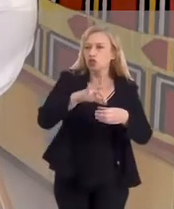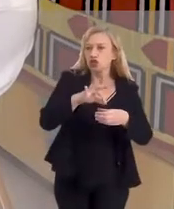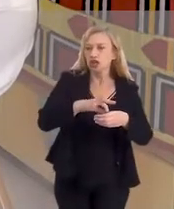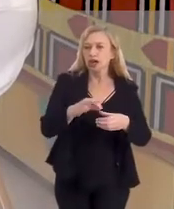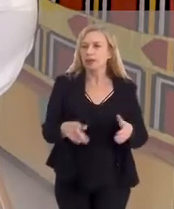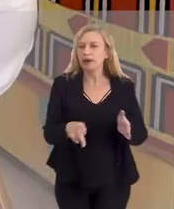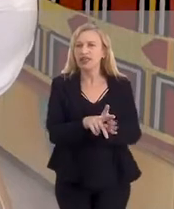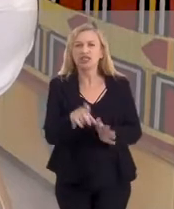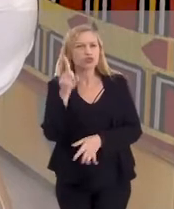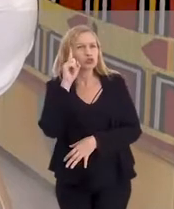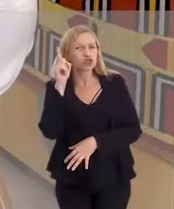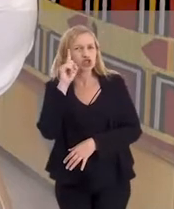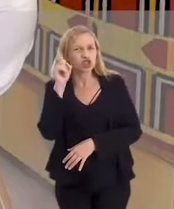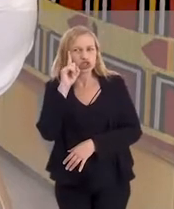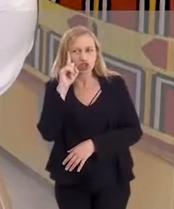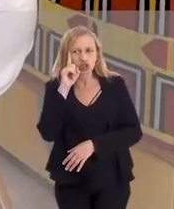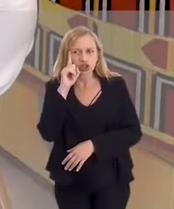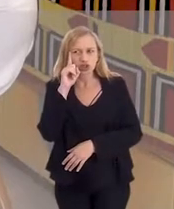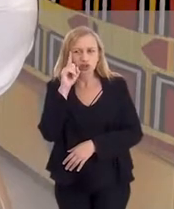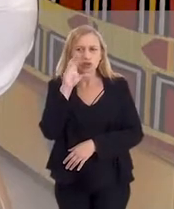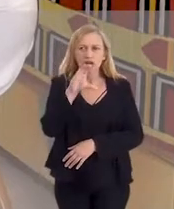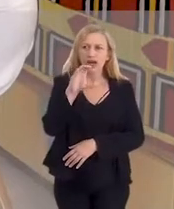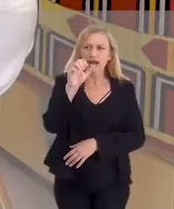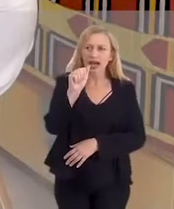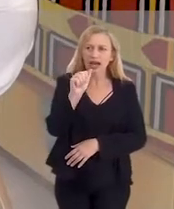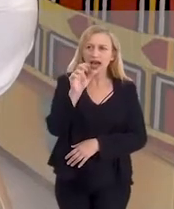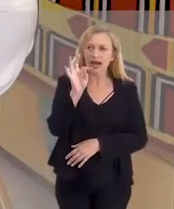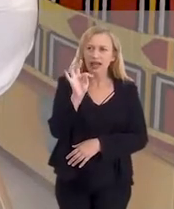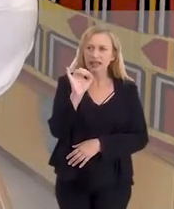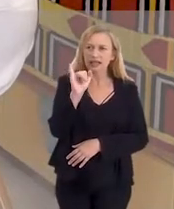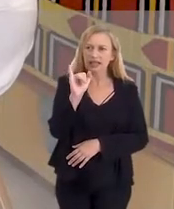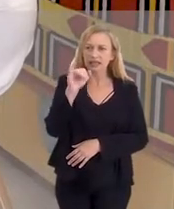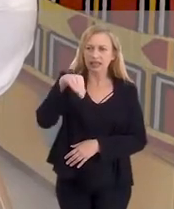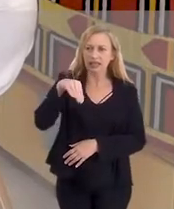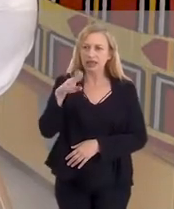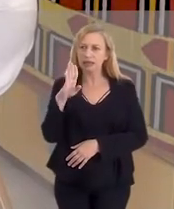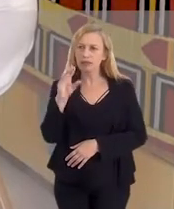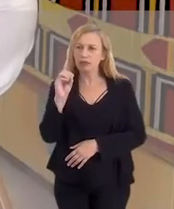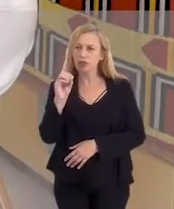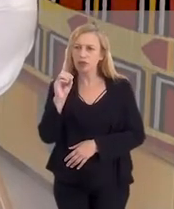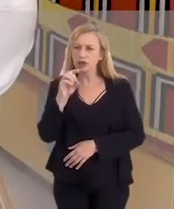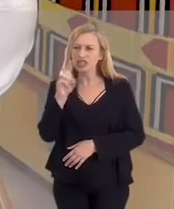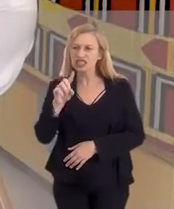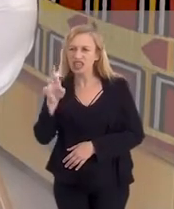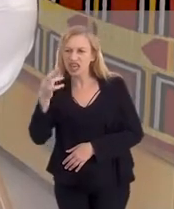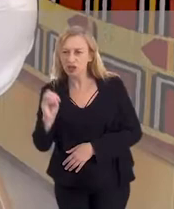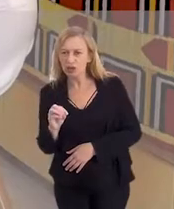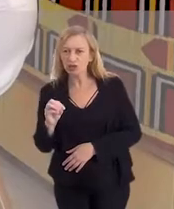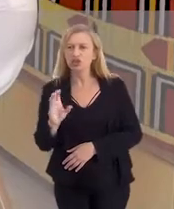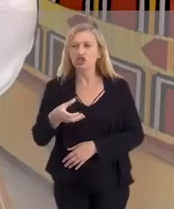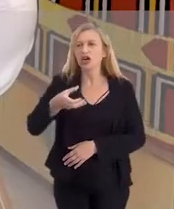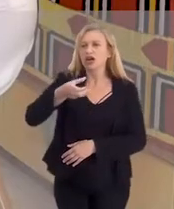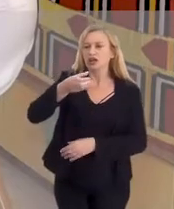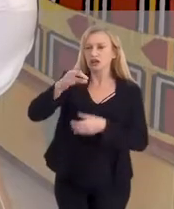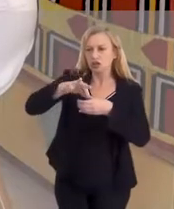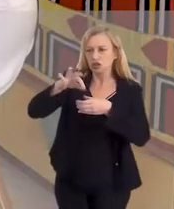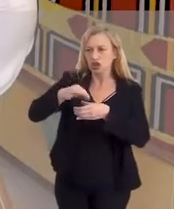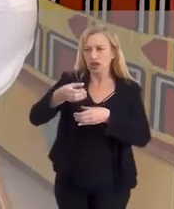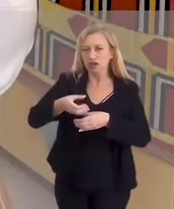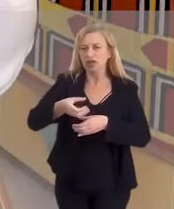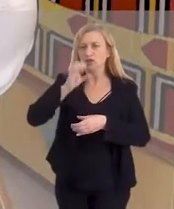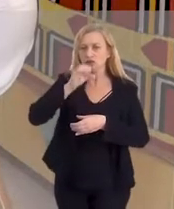utilizamos o chá, ele faz parte do dia a dia do catimbozeiro, né? Você acorda, já toma um chá, ou você toma algo que